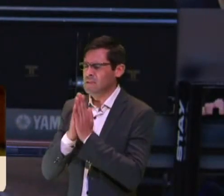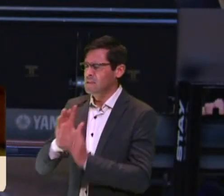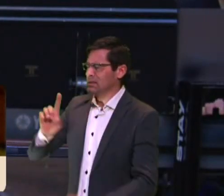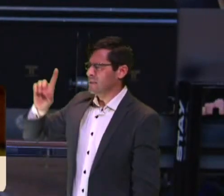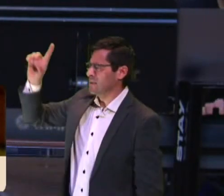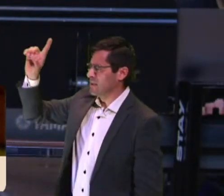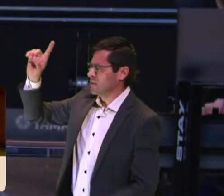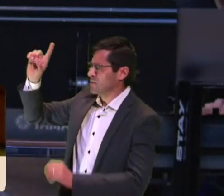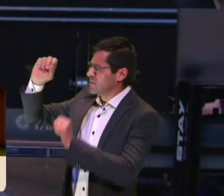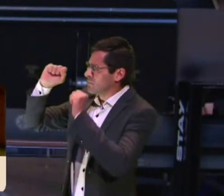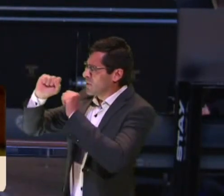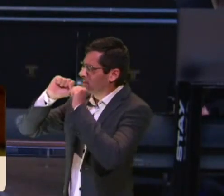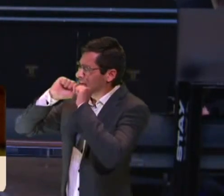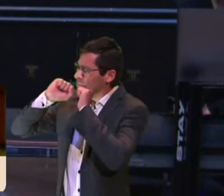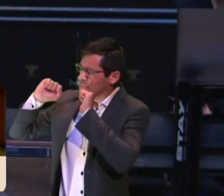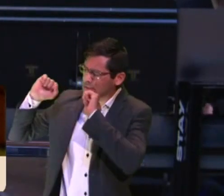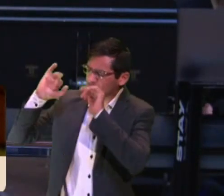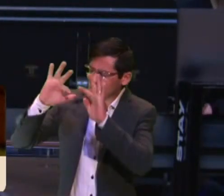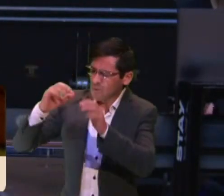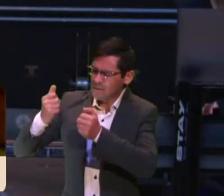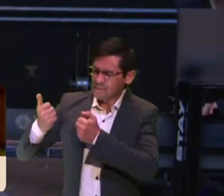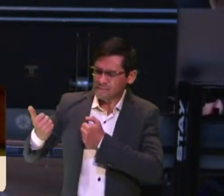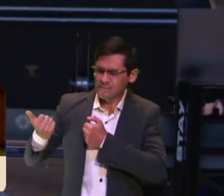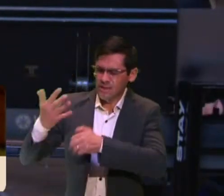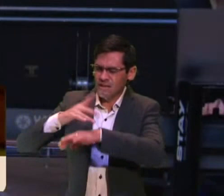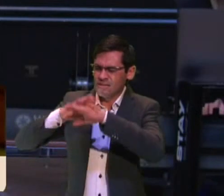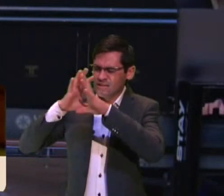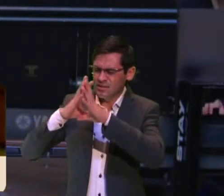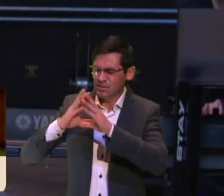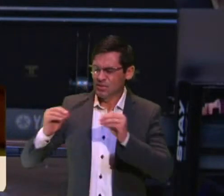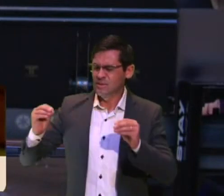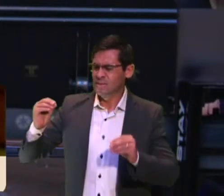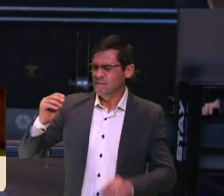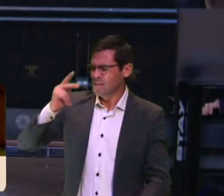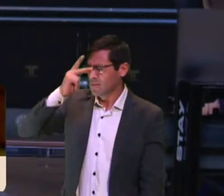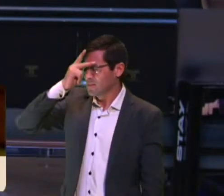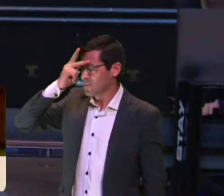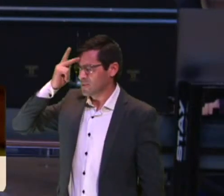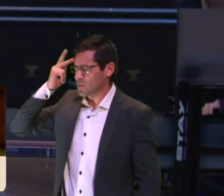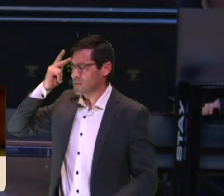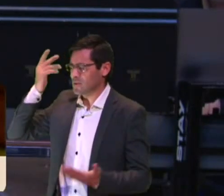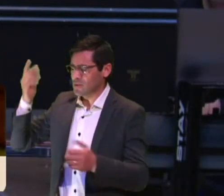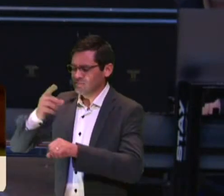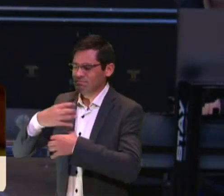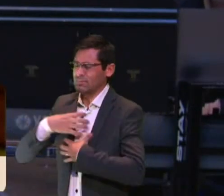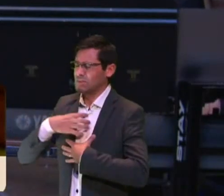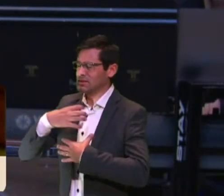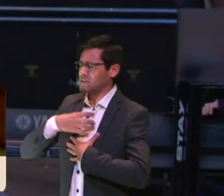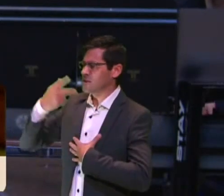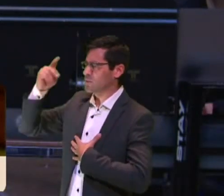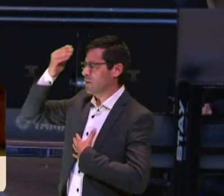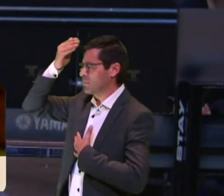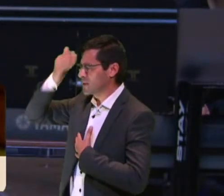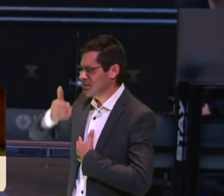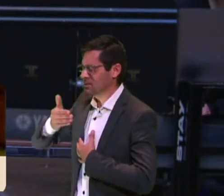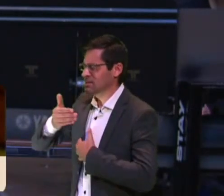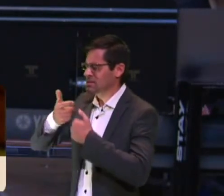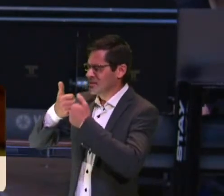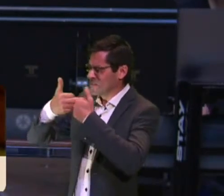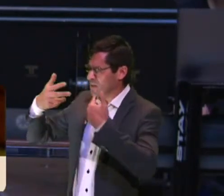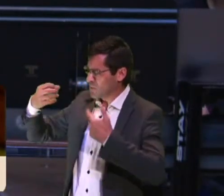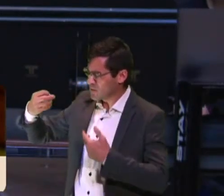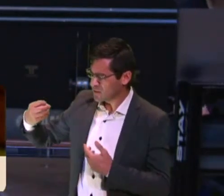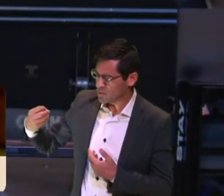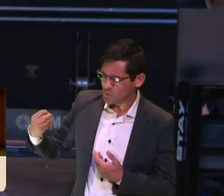derramar cura em nosso meio, que pessoas sejam visitadas pelo Teu poder, que coisas novas do